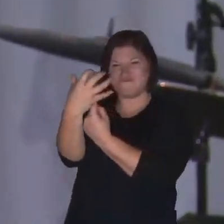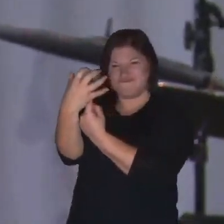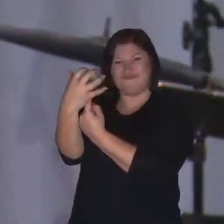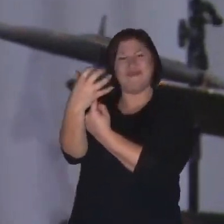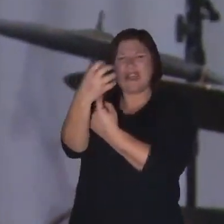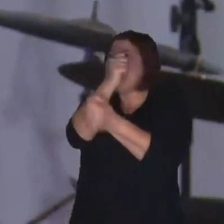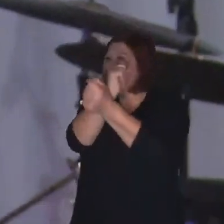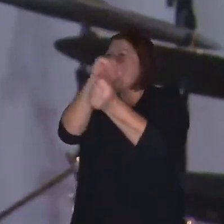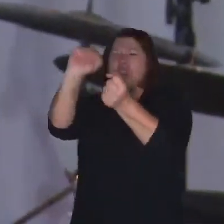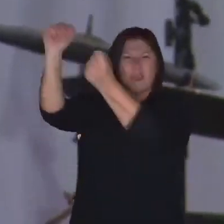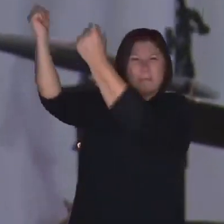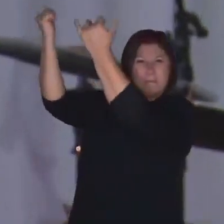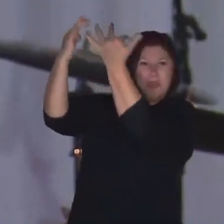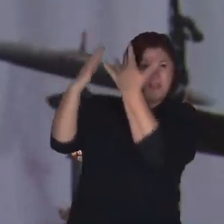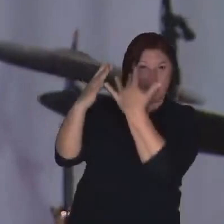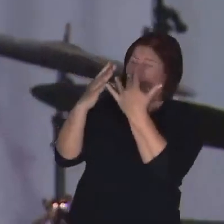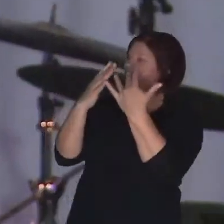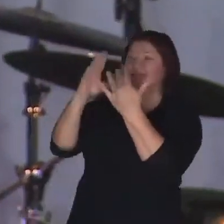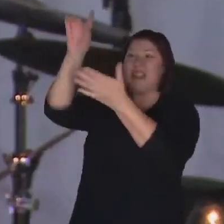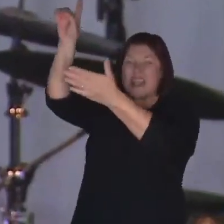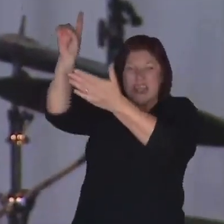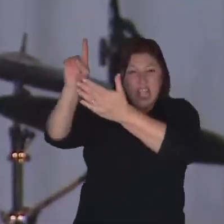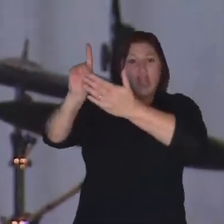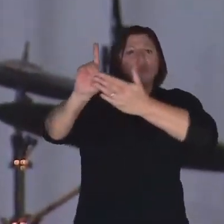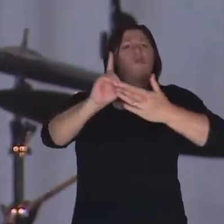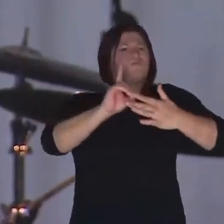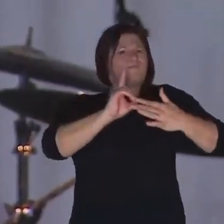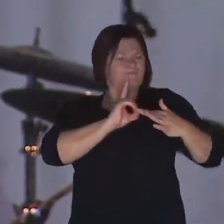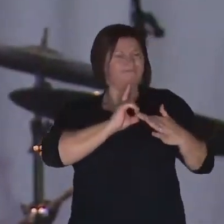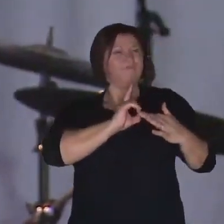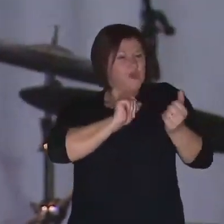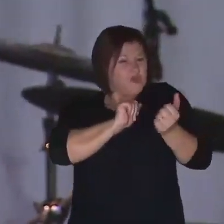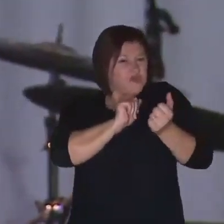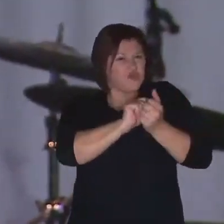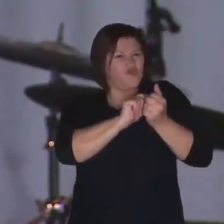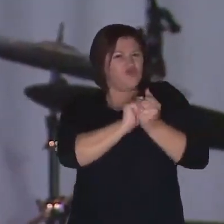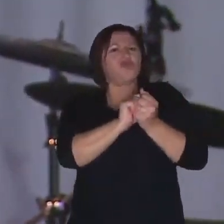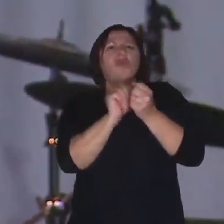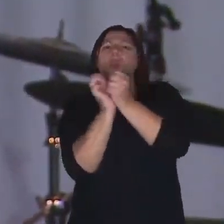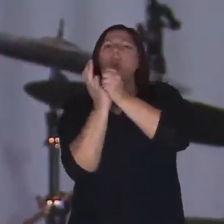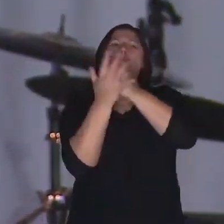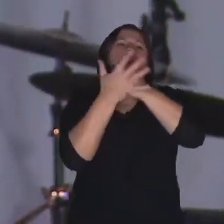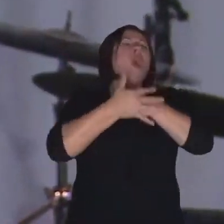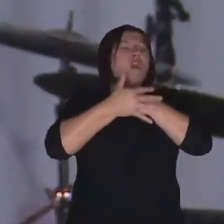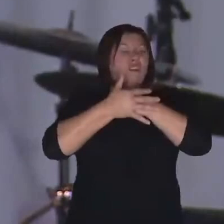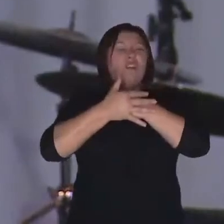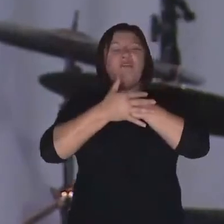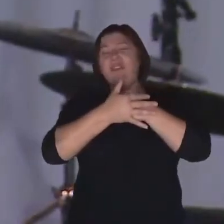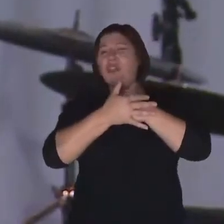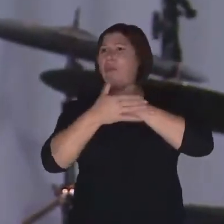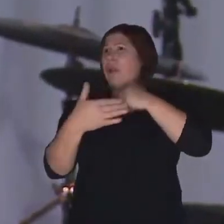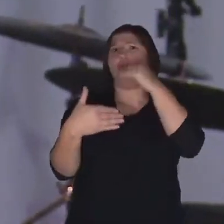soberania que está em nós. Se ele está em nós, até coronavírus vai prosperar, até Babilônia